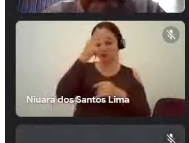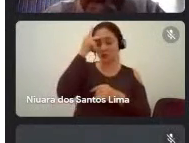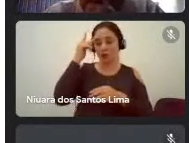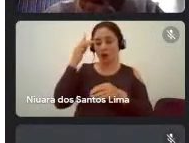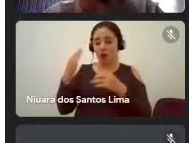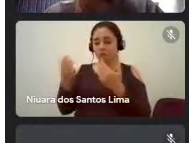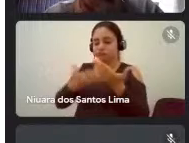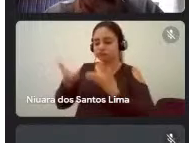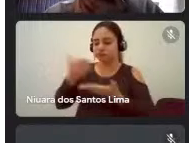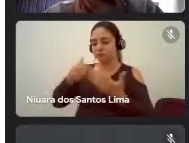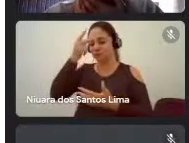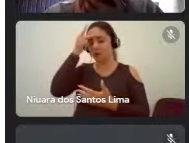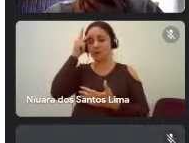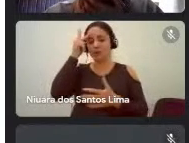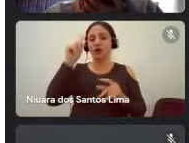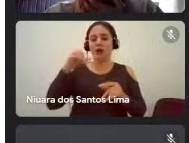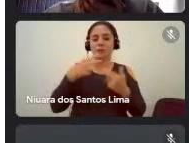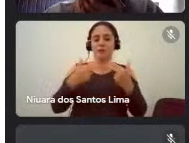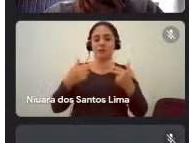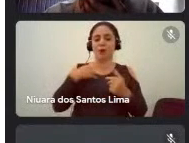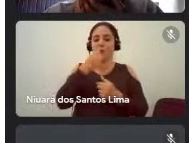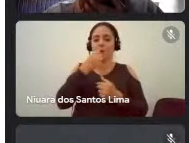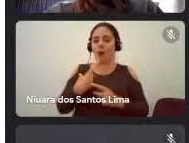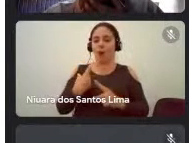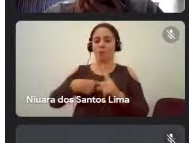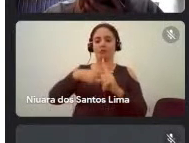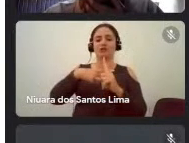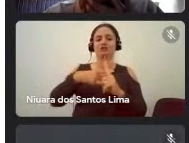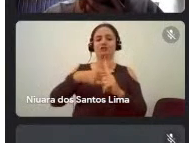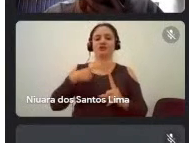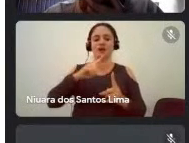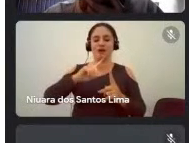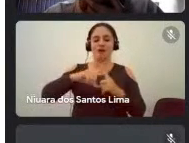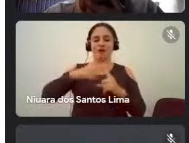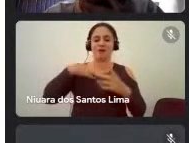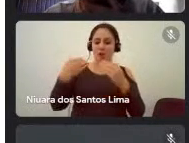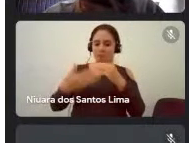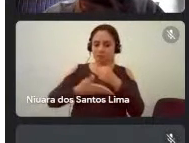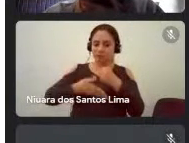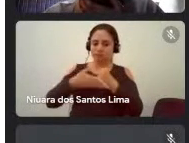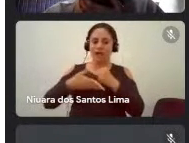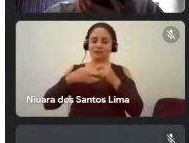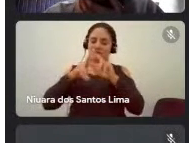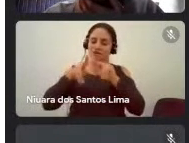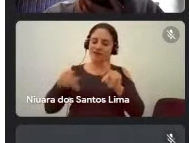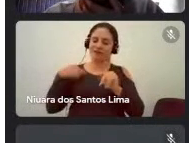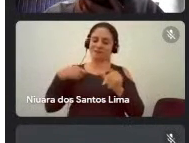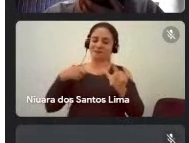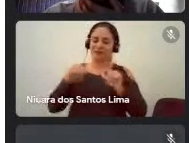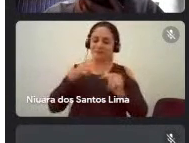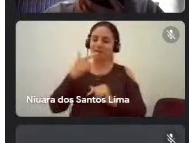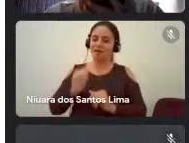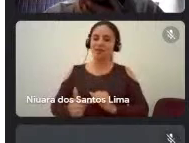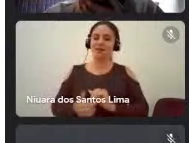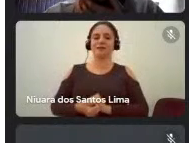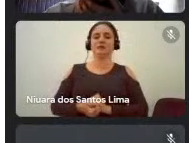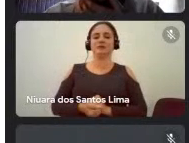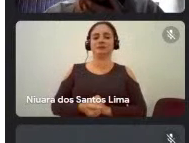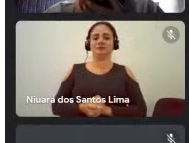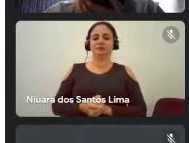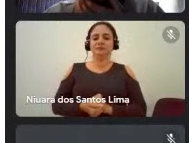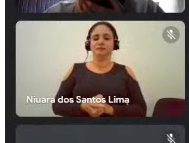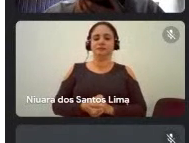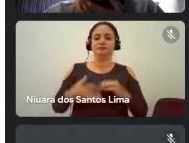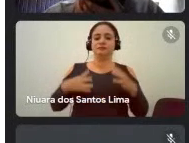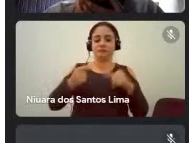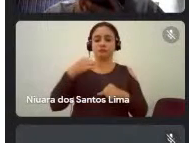muito positivo e que, a nível científico, também nos dá uma base completamente diferente para trabalharmos a língua. Tudo